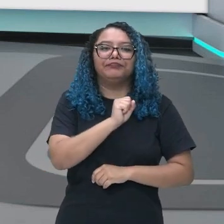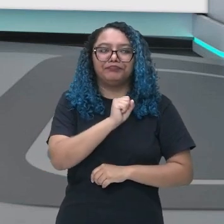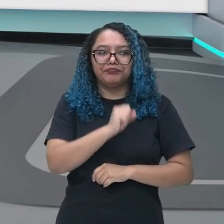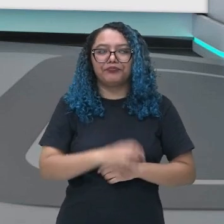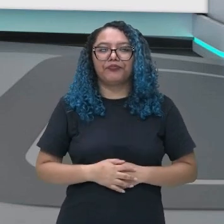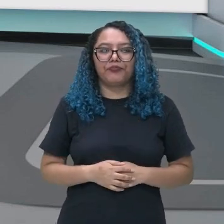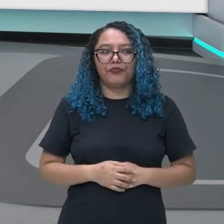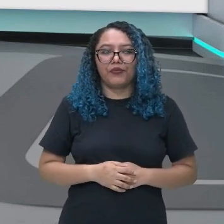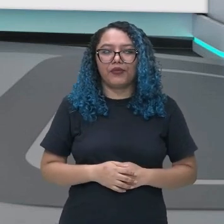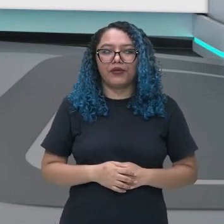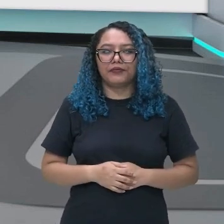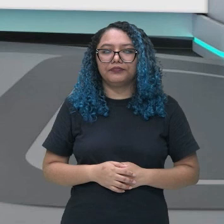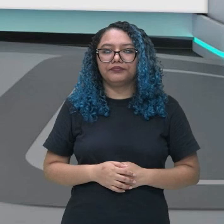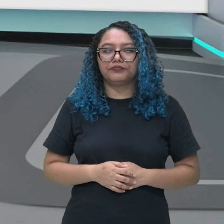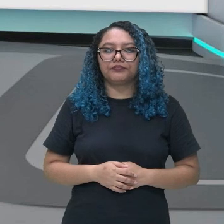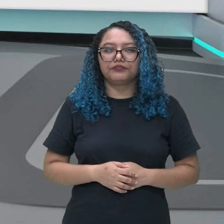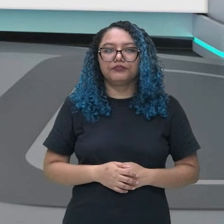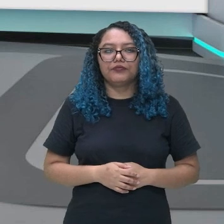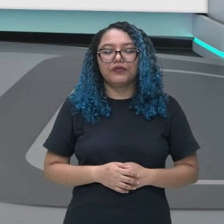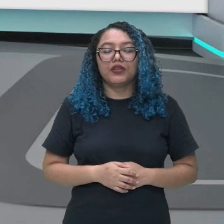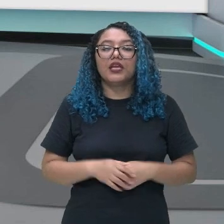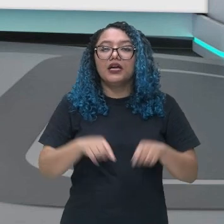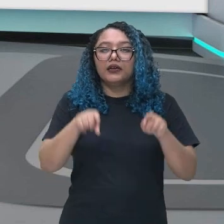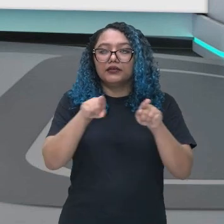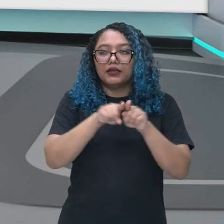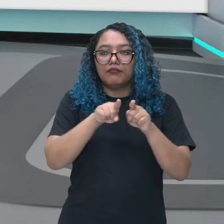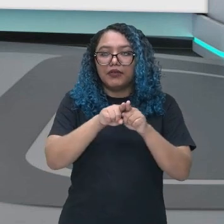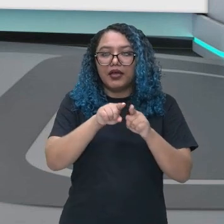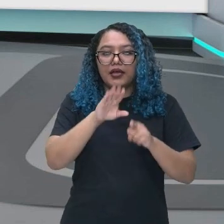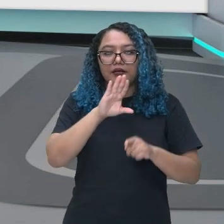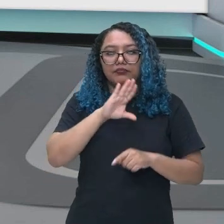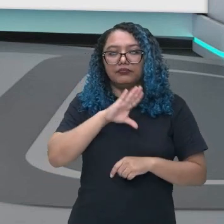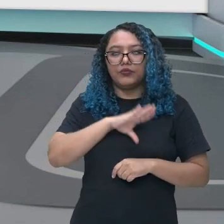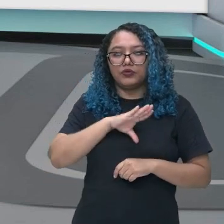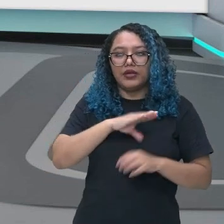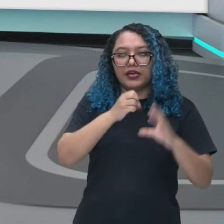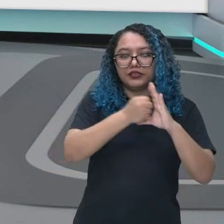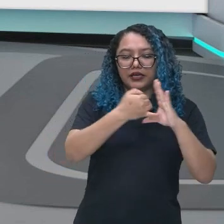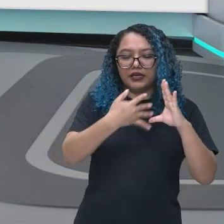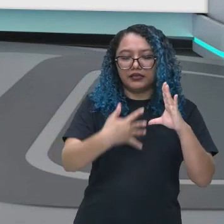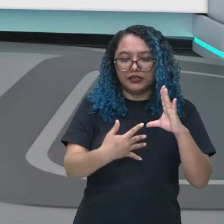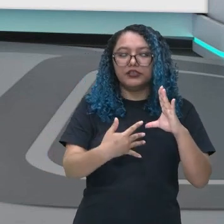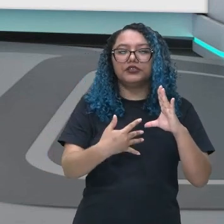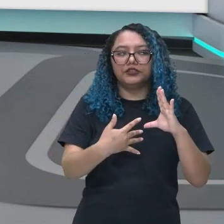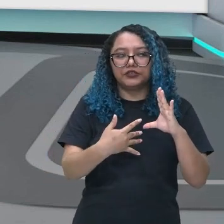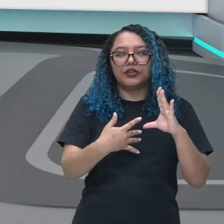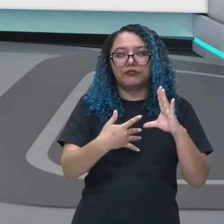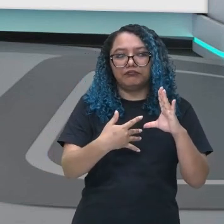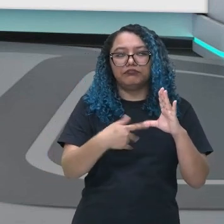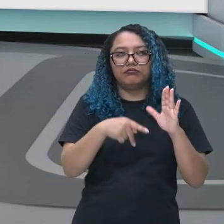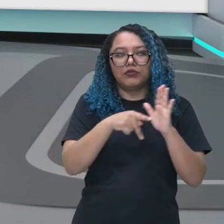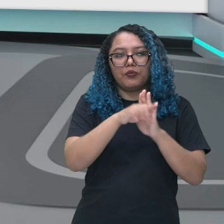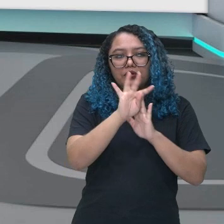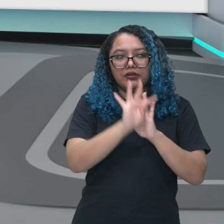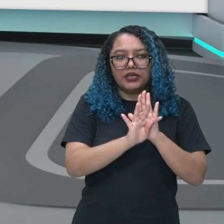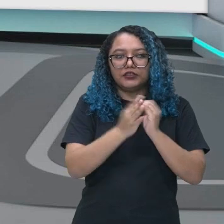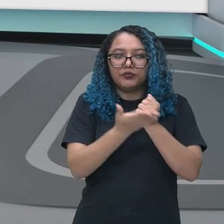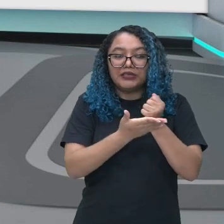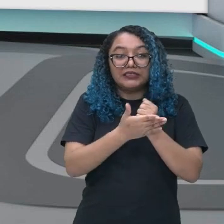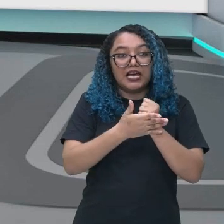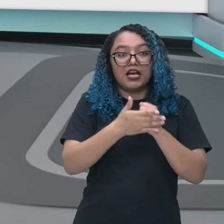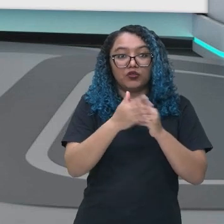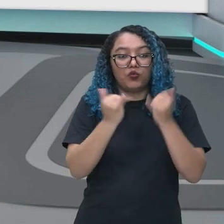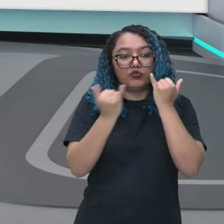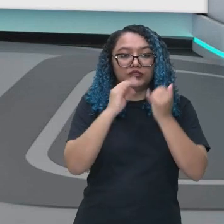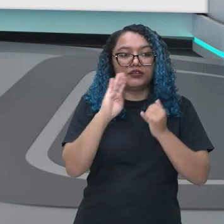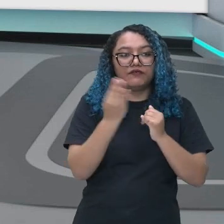acompanhar o texto, assim como em português. As características de um texto com base na fake news, as fake news, possuem